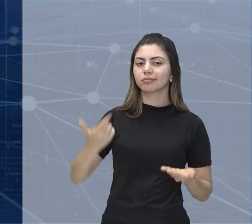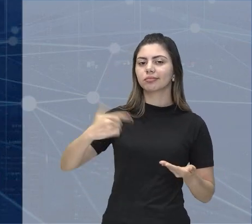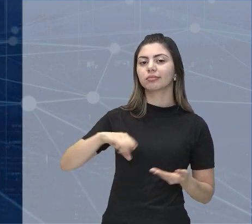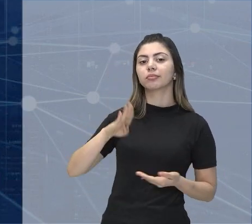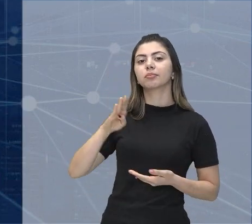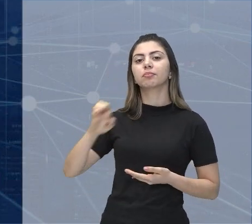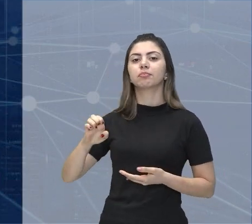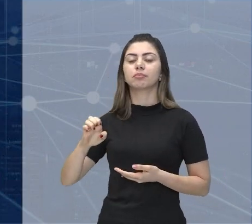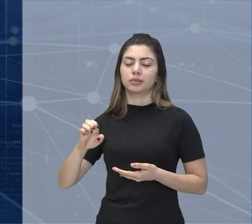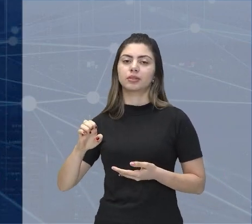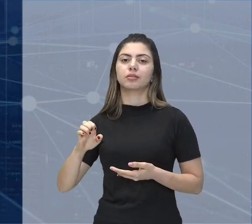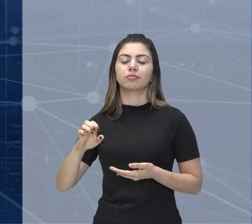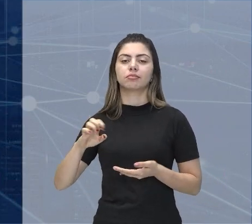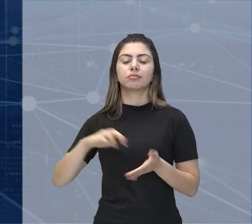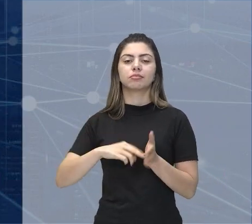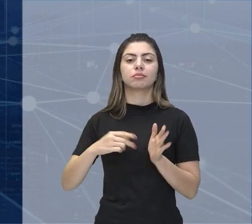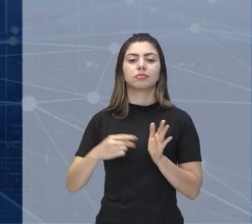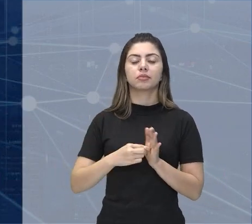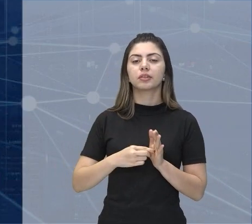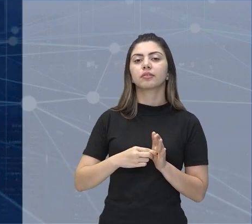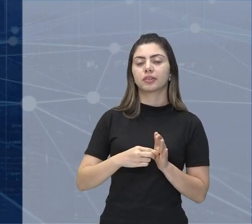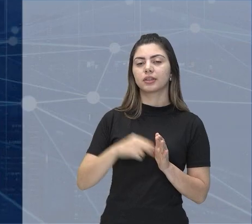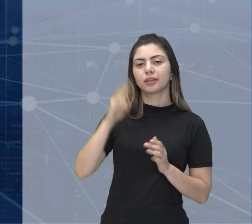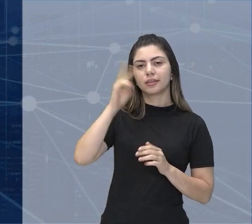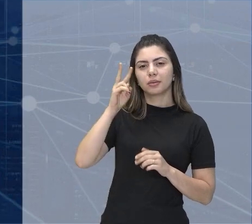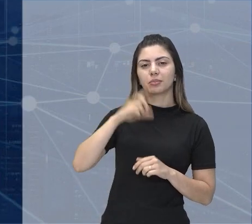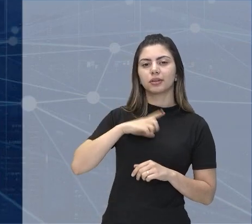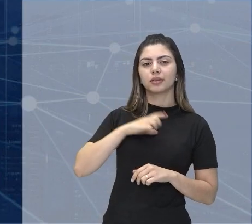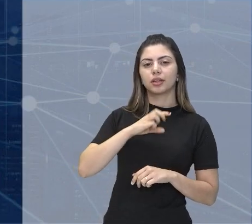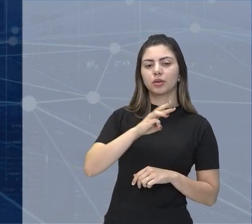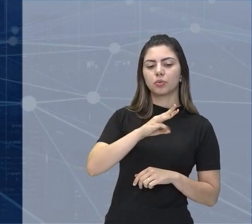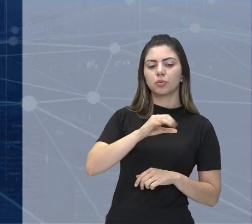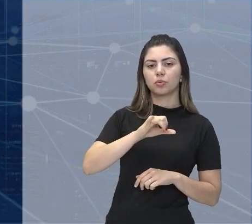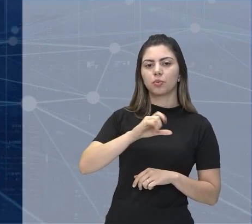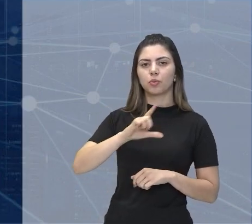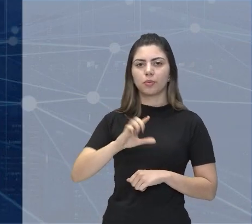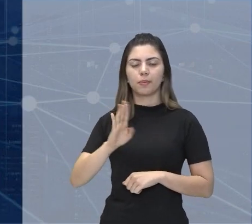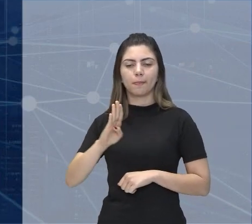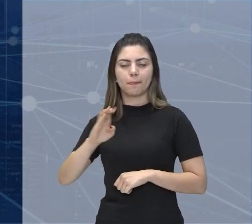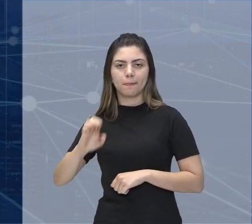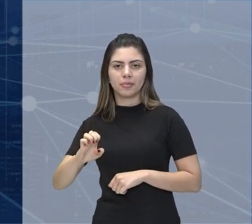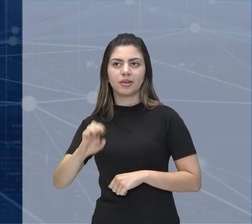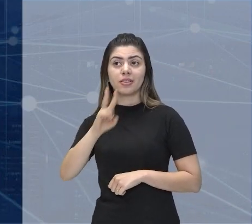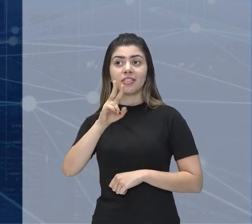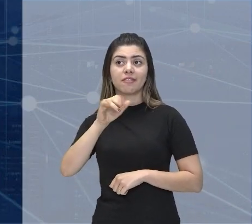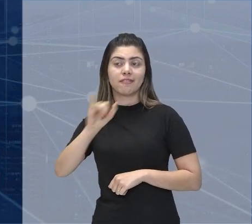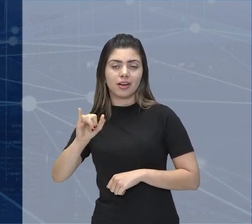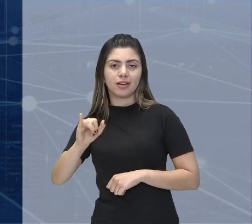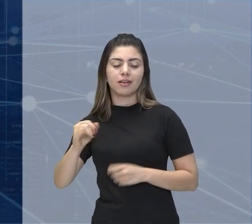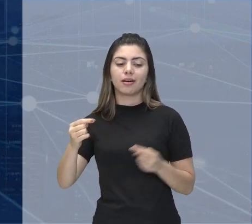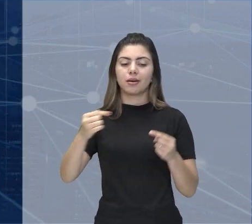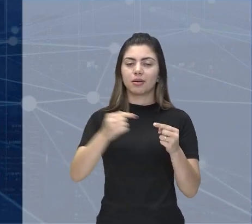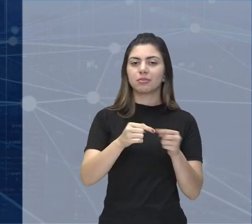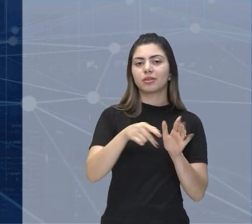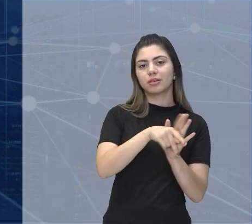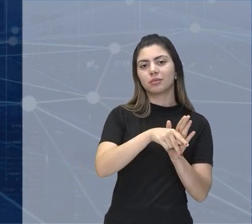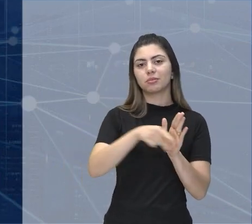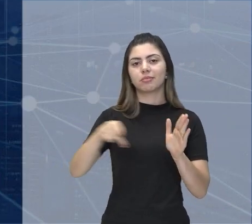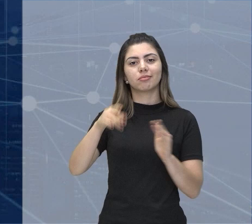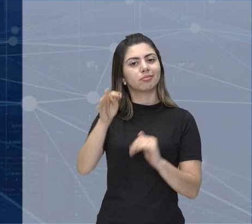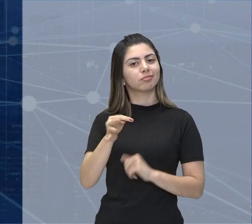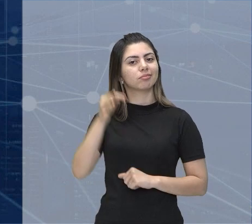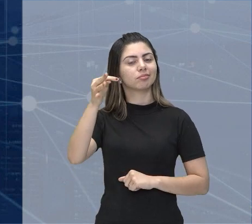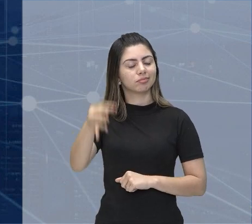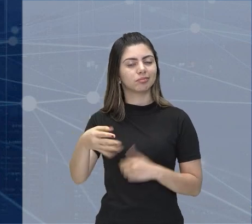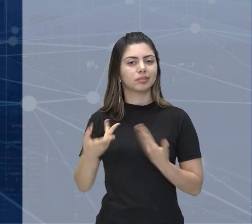significa ser ou estar, se eu coloco o will antes dele, quer dizer então que serão. Eu estou jogando esse